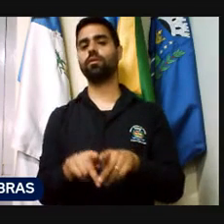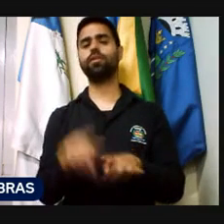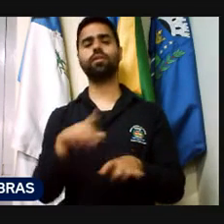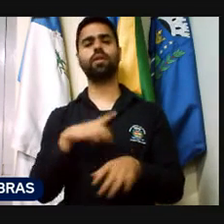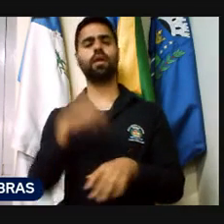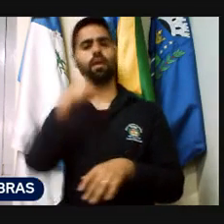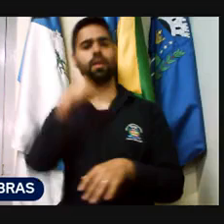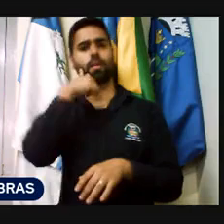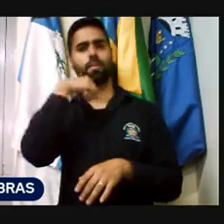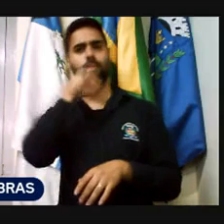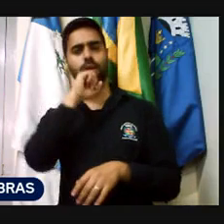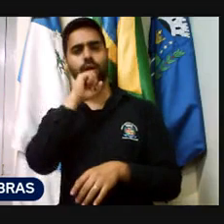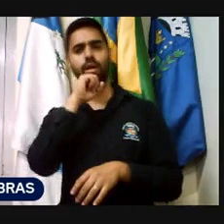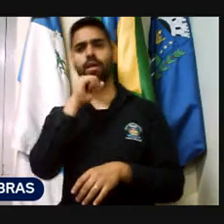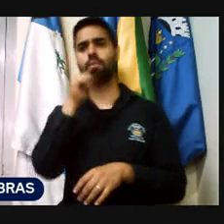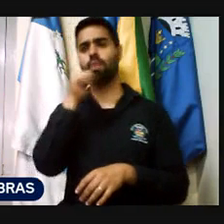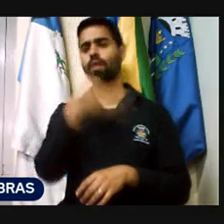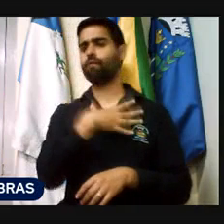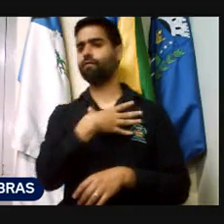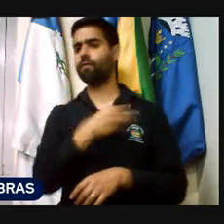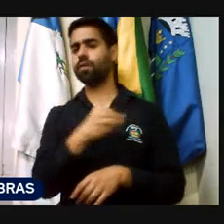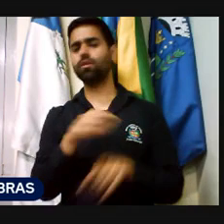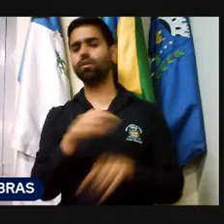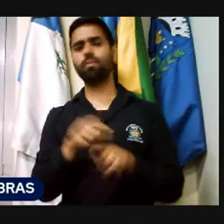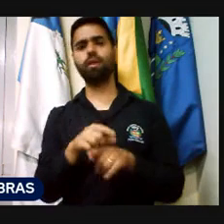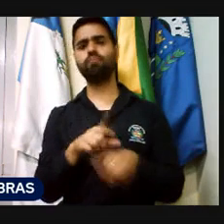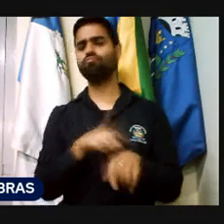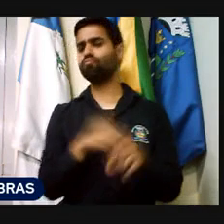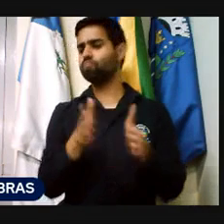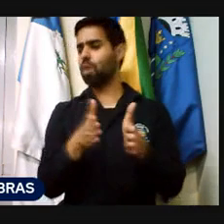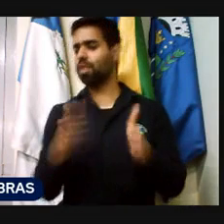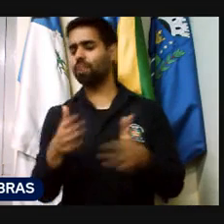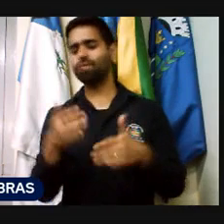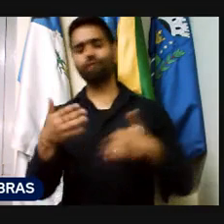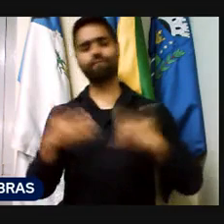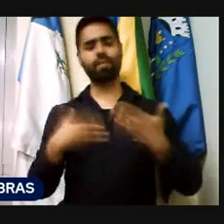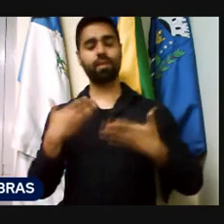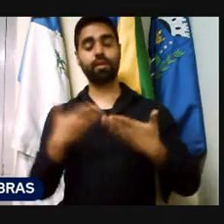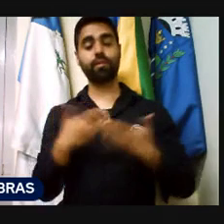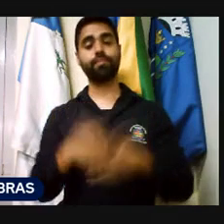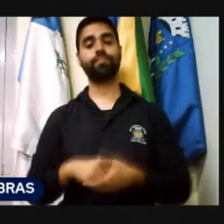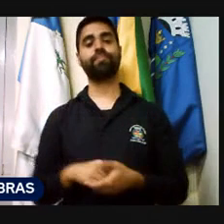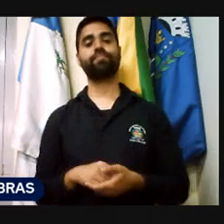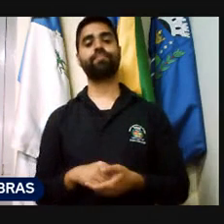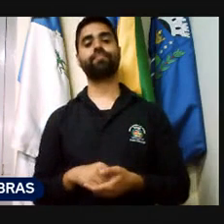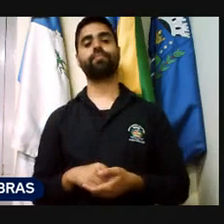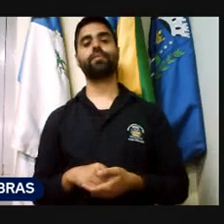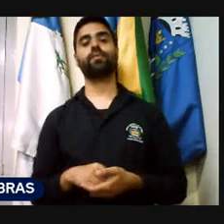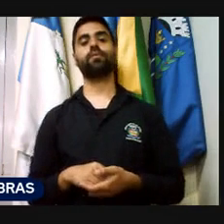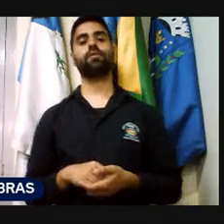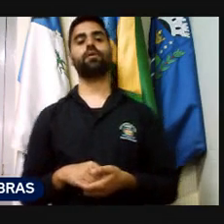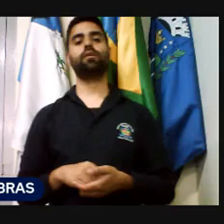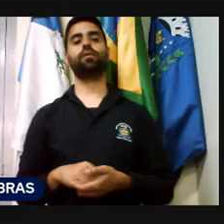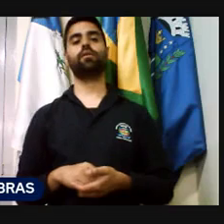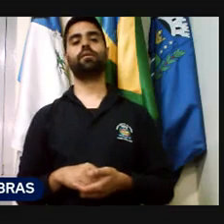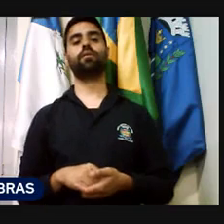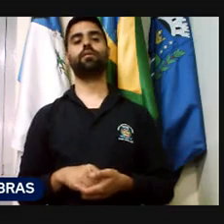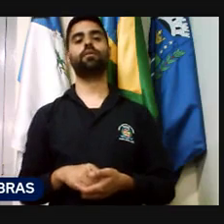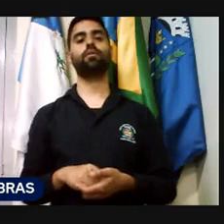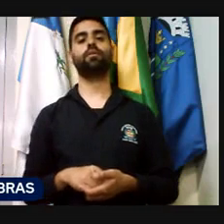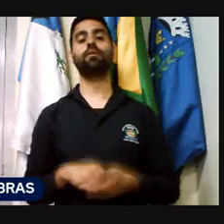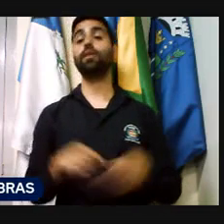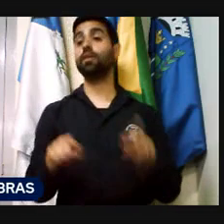mães, as mulheres, filhos, um momento de grande felicidade para todos. E também não poderia deixar aqui de esquecer que